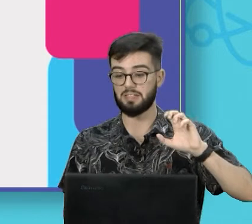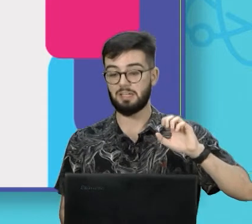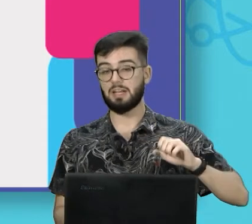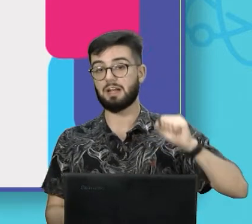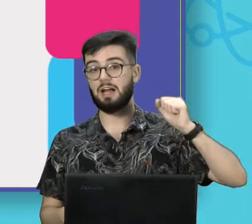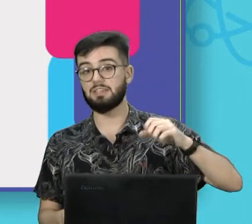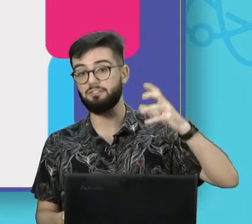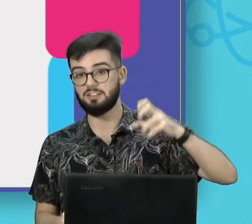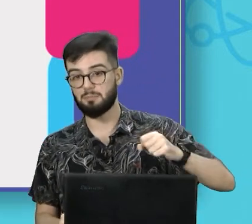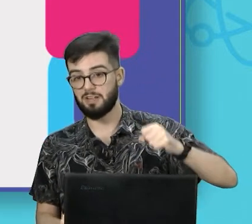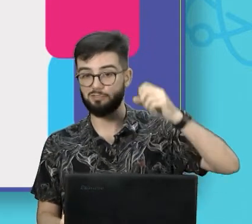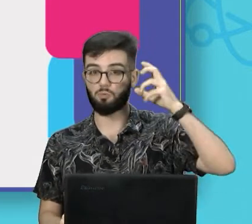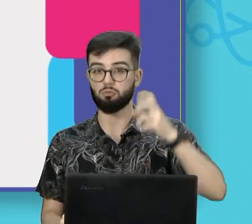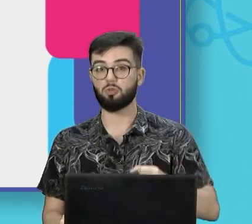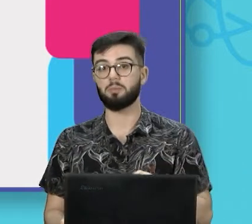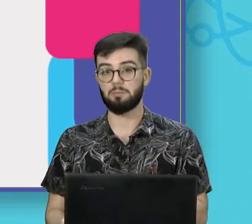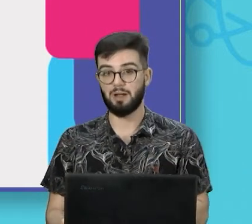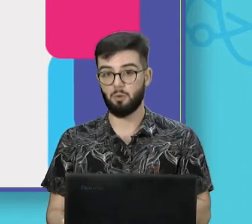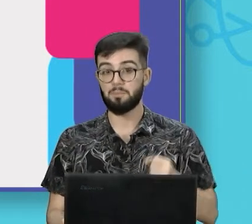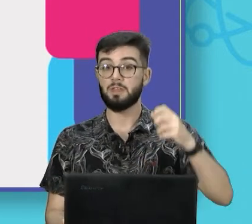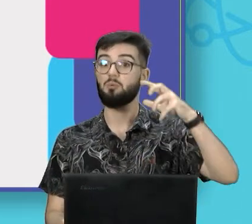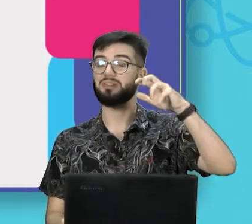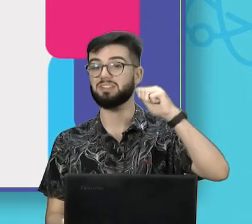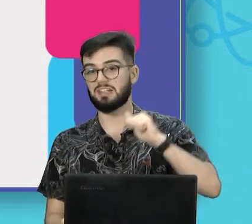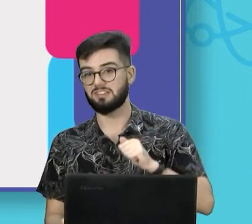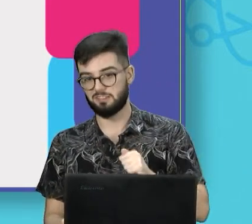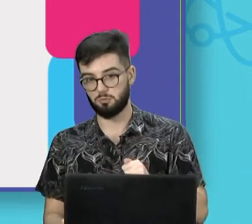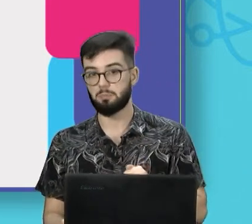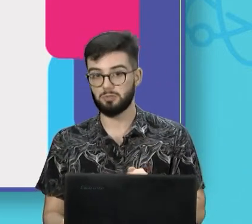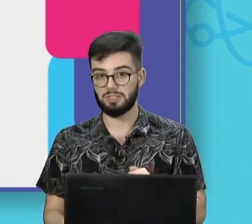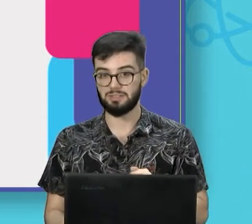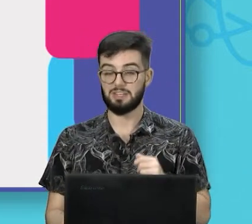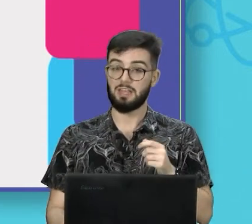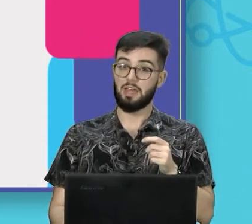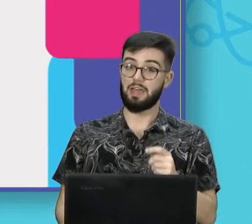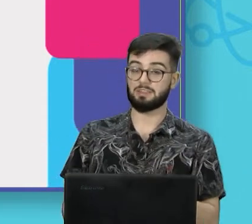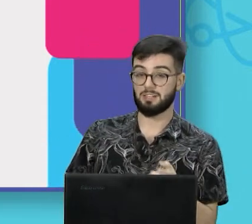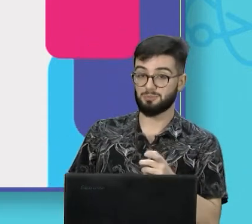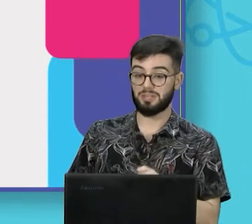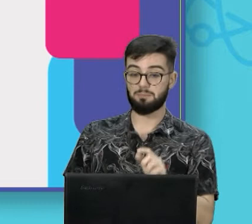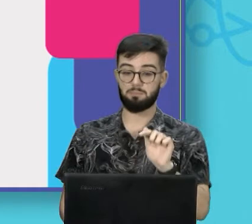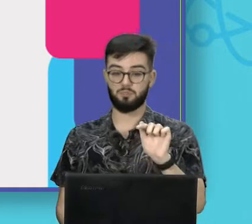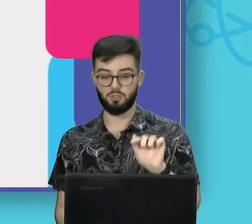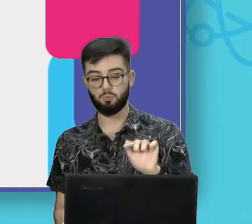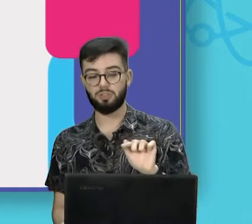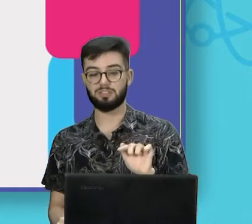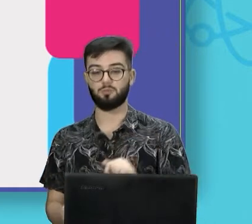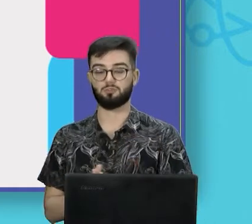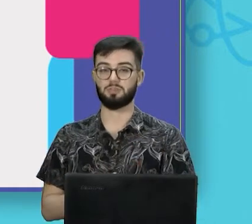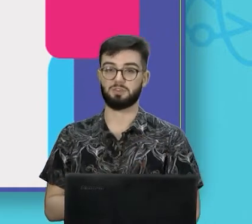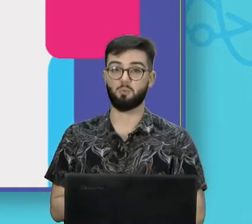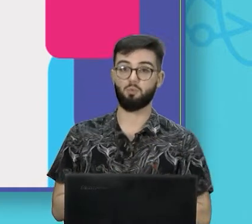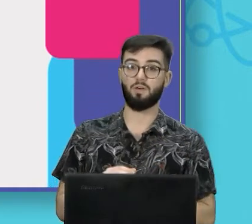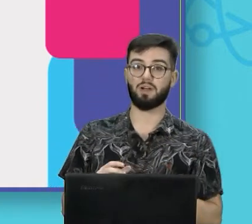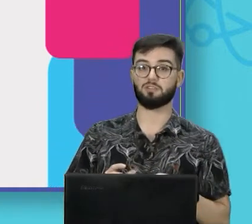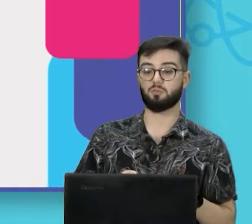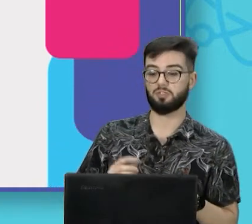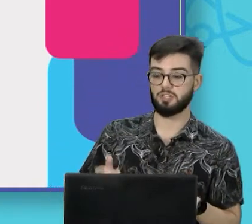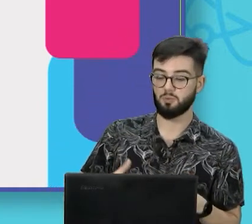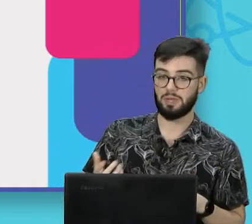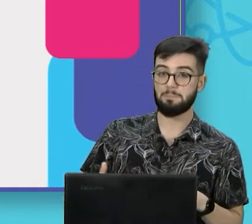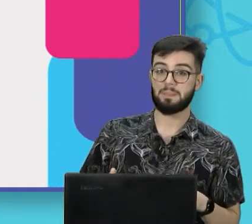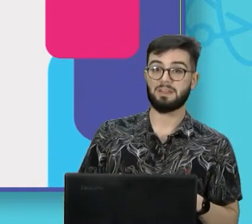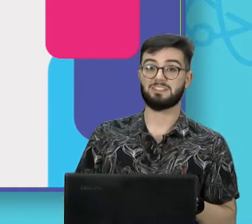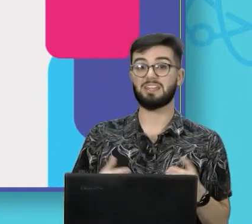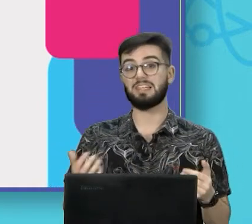federal ele vai ter cada vez mais uma autonomia maior uma centralização de poderes é tanto que segundo essa constituição o